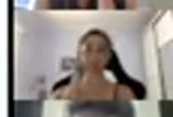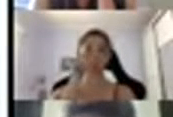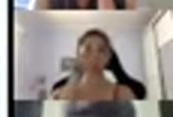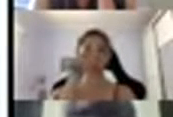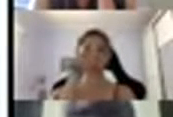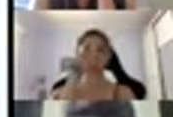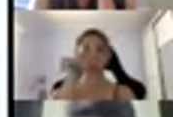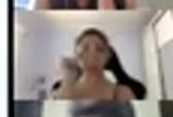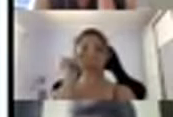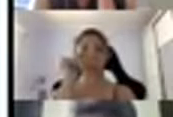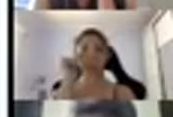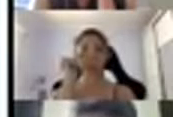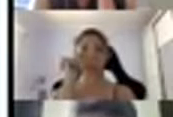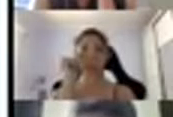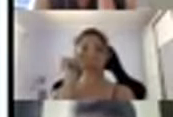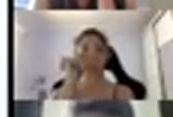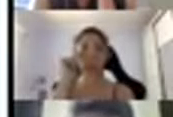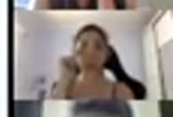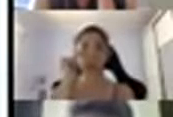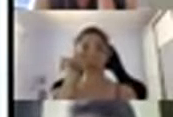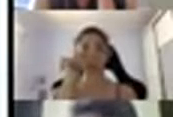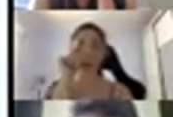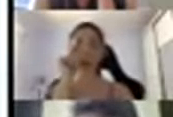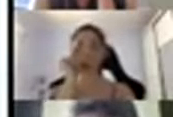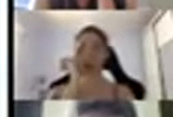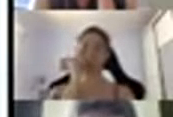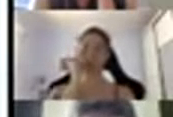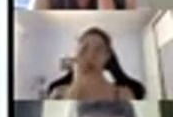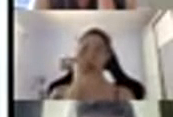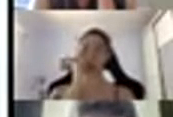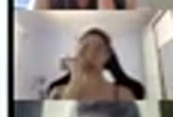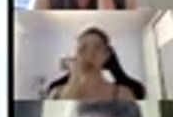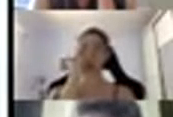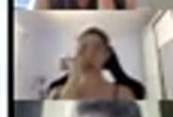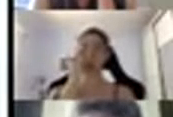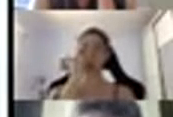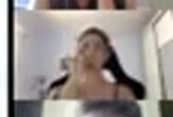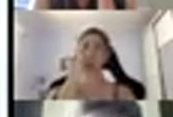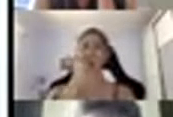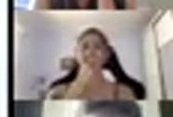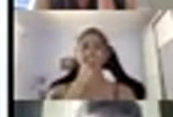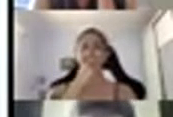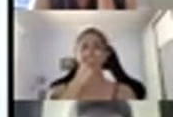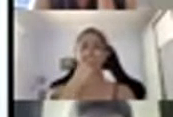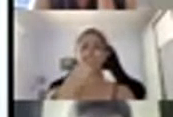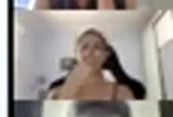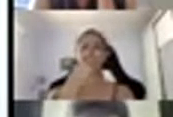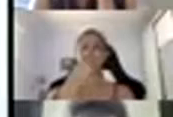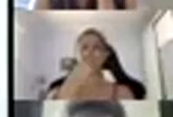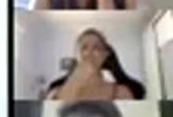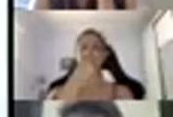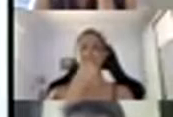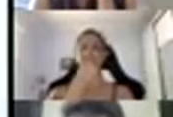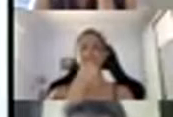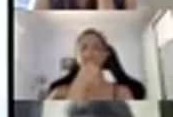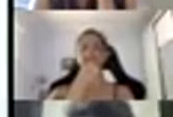de internações. Só que isso daqui, quando a gente olhar para a RMC, para a região de Campinas, e comparar hospitais públicos e privados, a gente